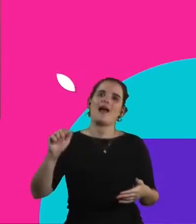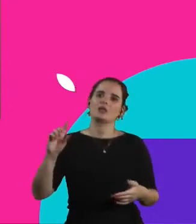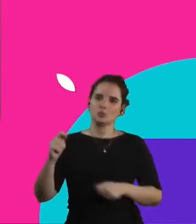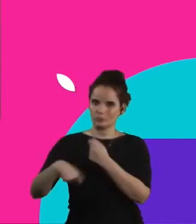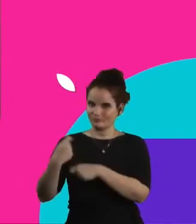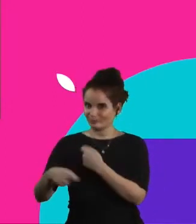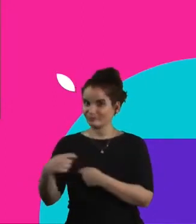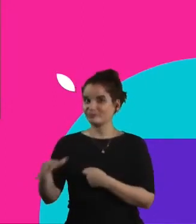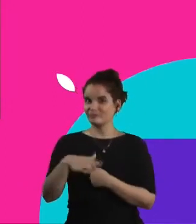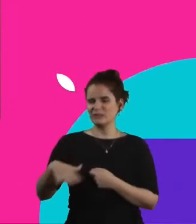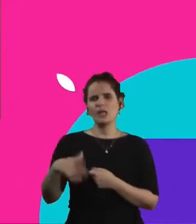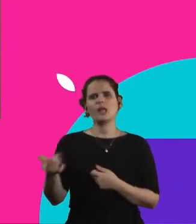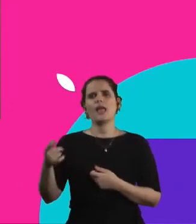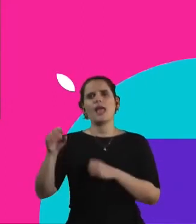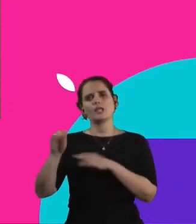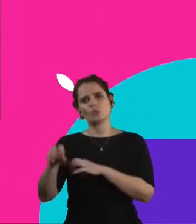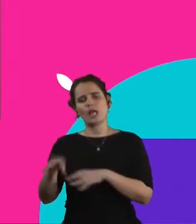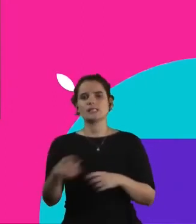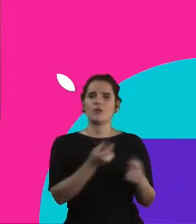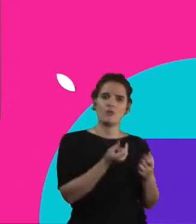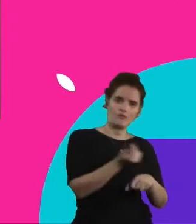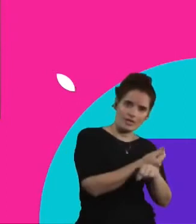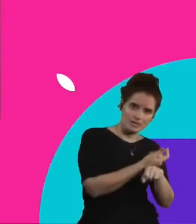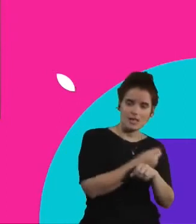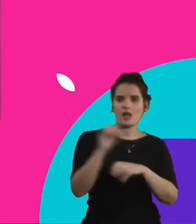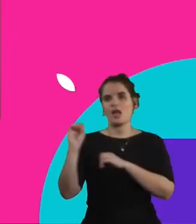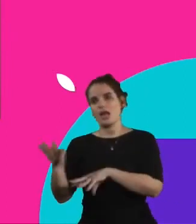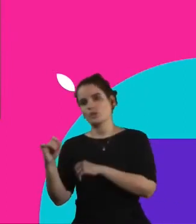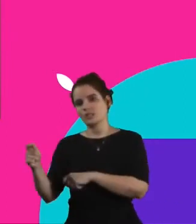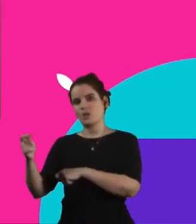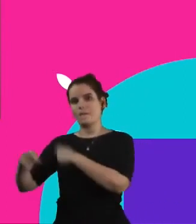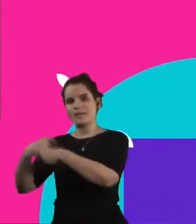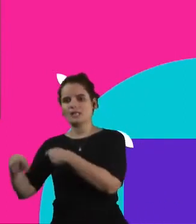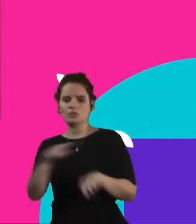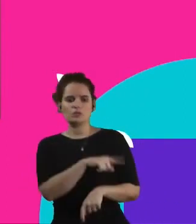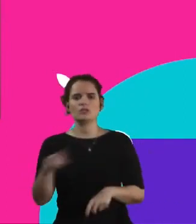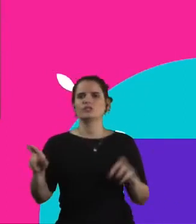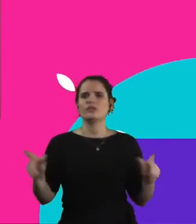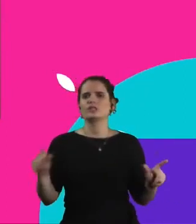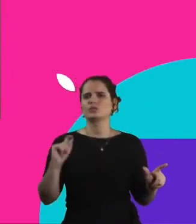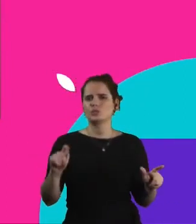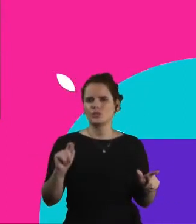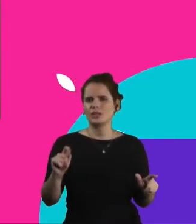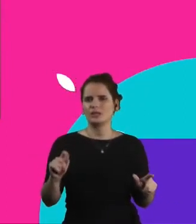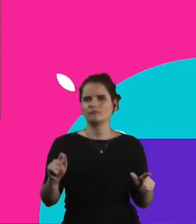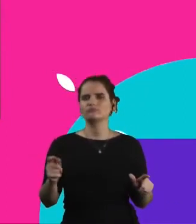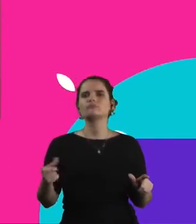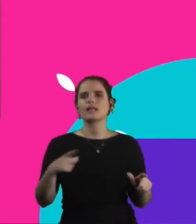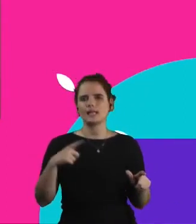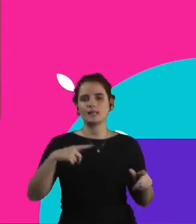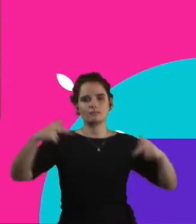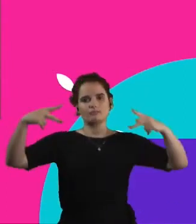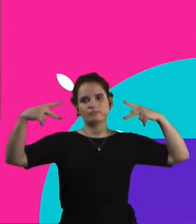qual é a diferença de educação financeira e educação de mercado? A gente tem que entender o seguinte: o portal InfoMoney, o dono